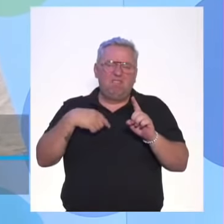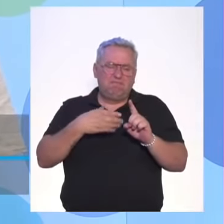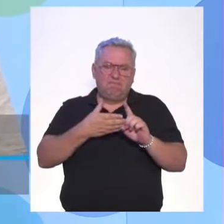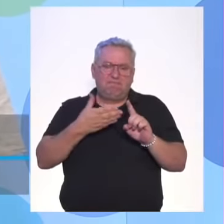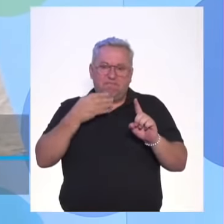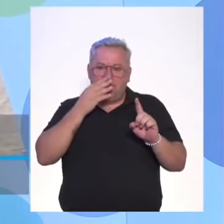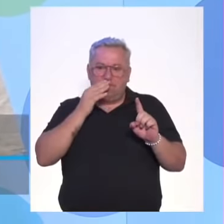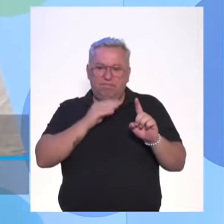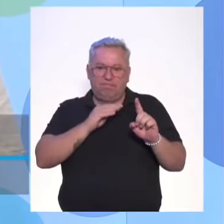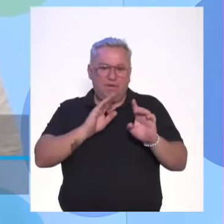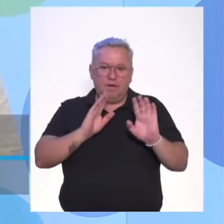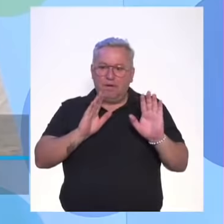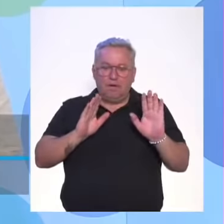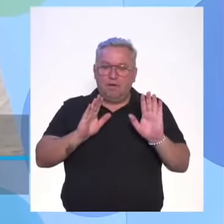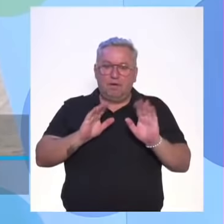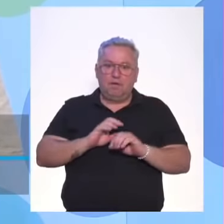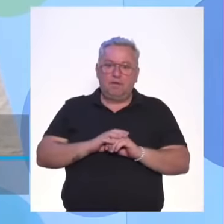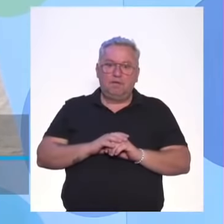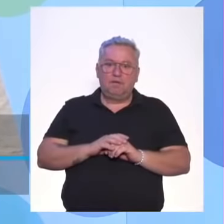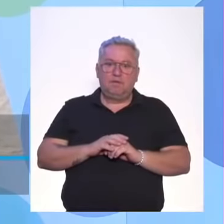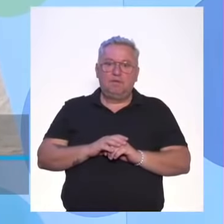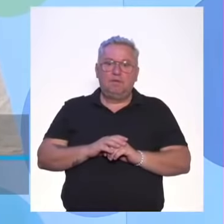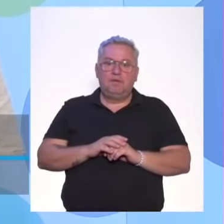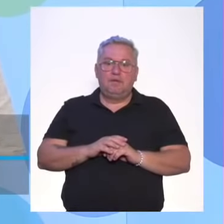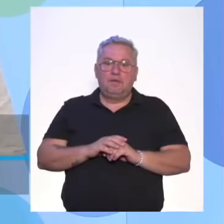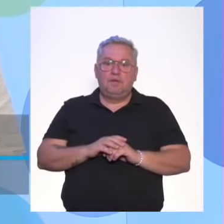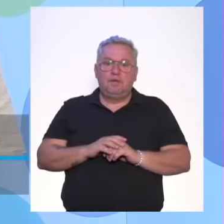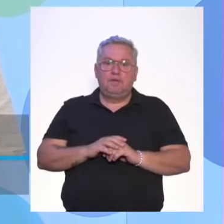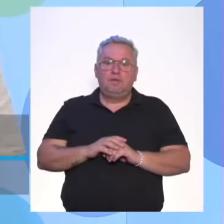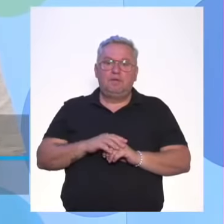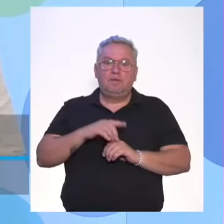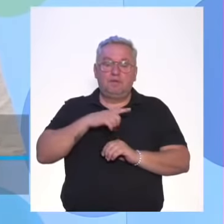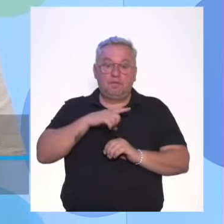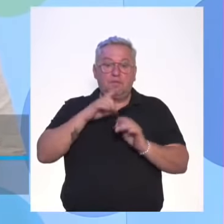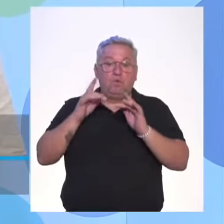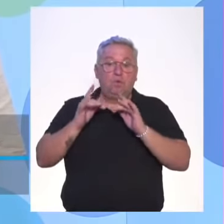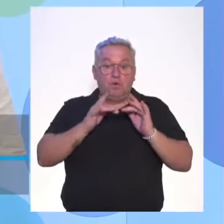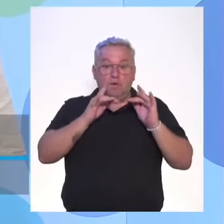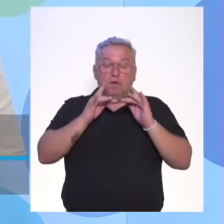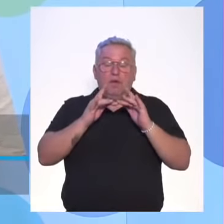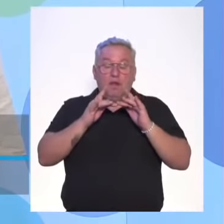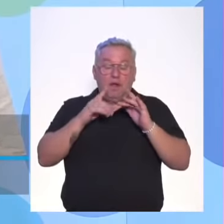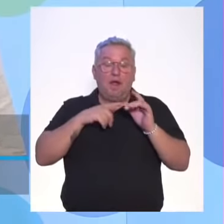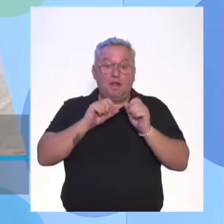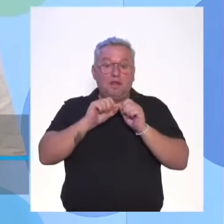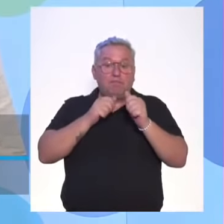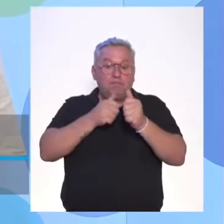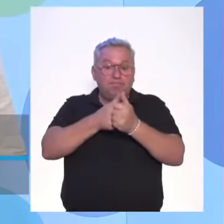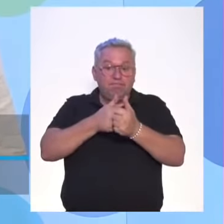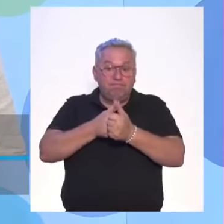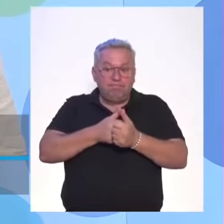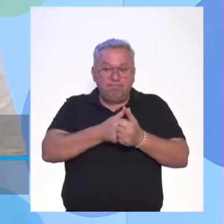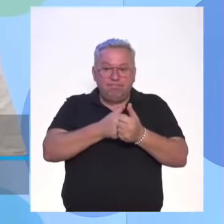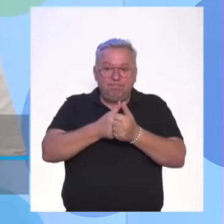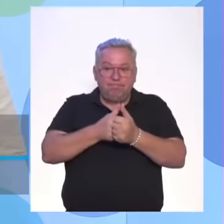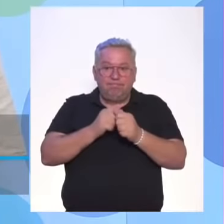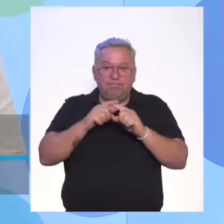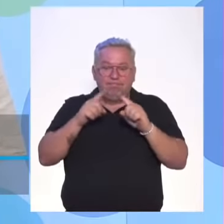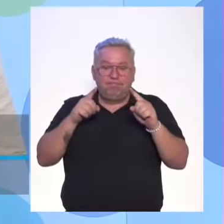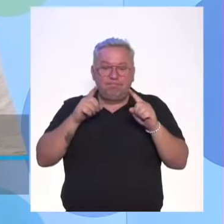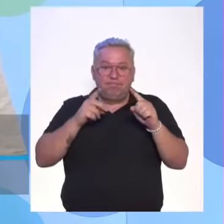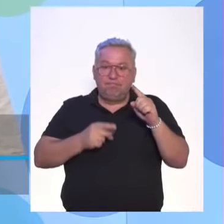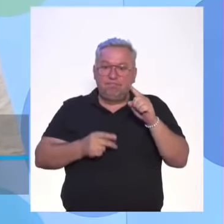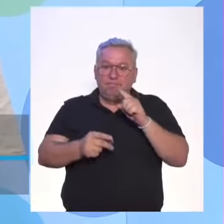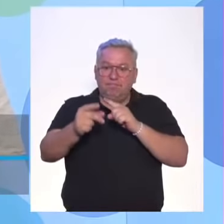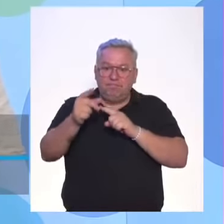quiser o desvincular quando quer e como se fosse um plug a o relacionamento é criar laços né então ela falou que você vai ser eternamente